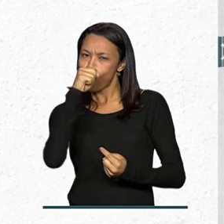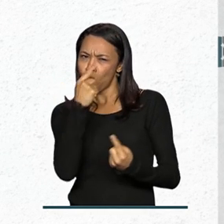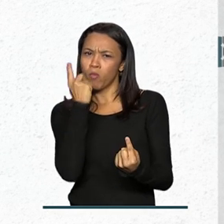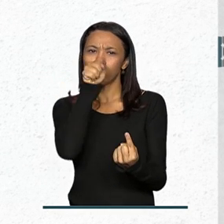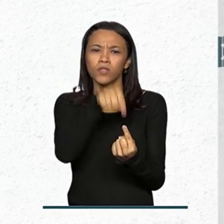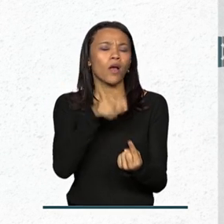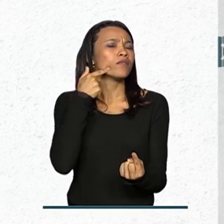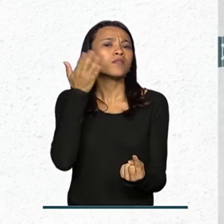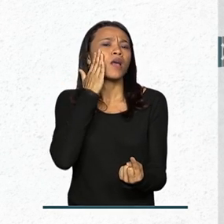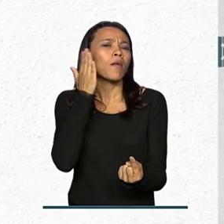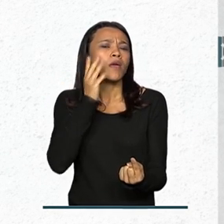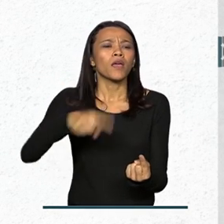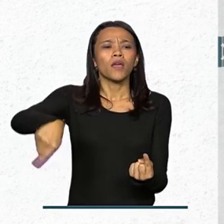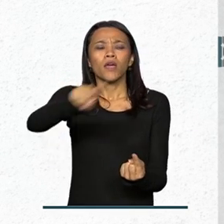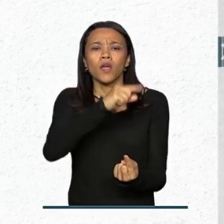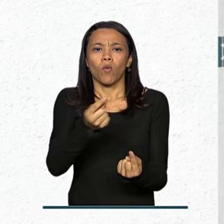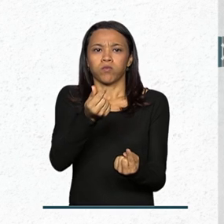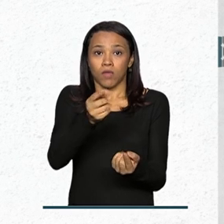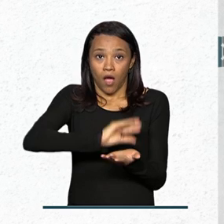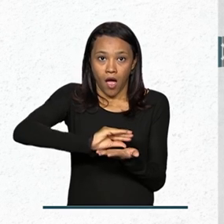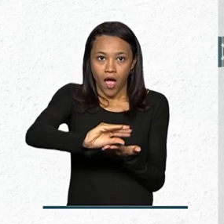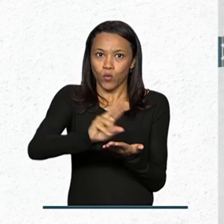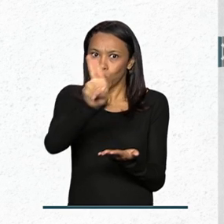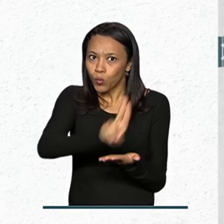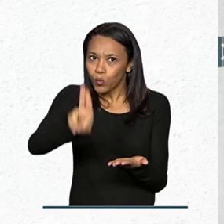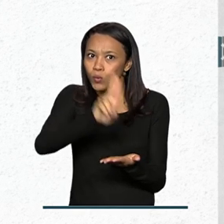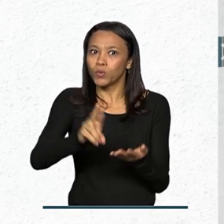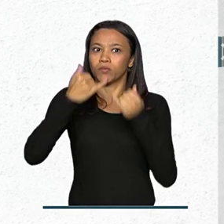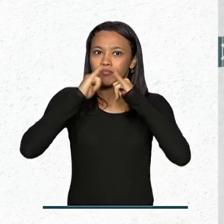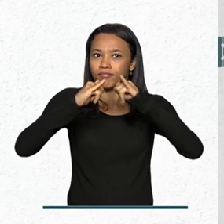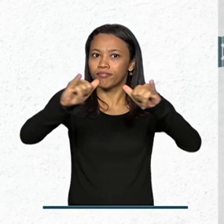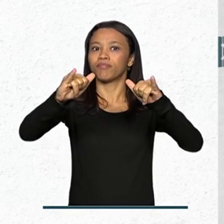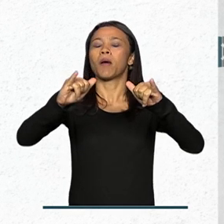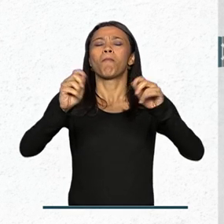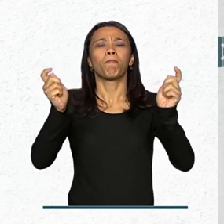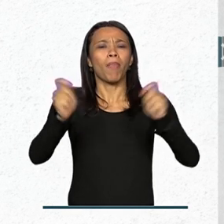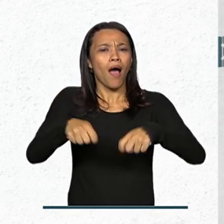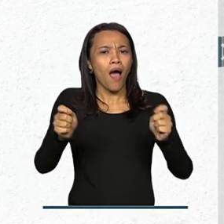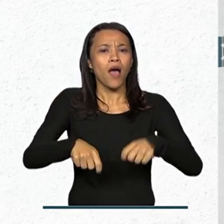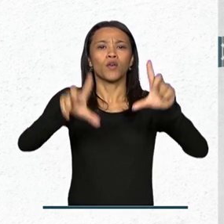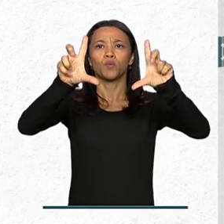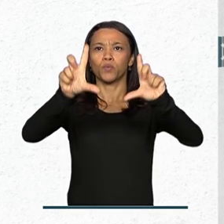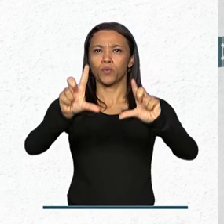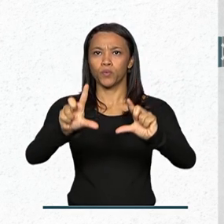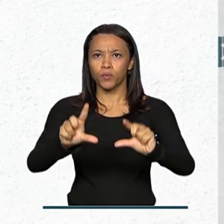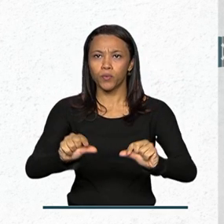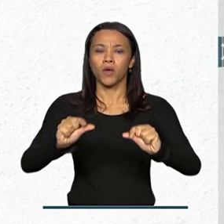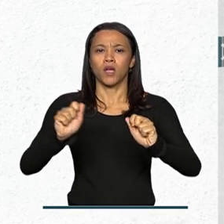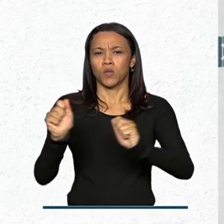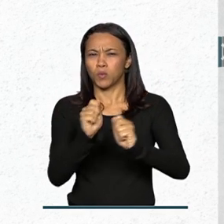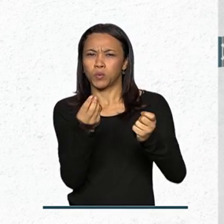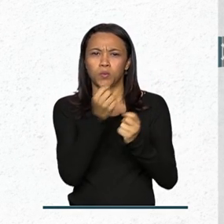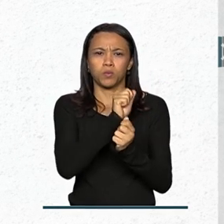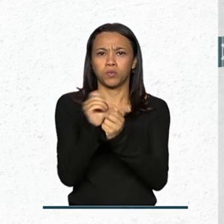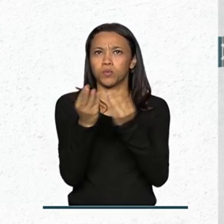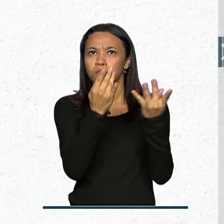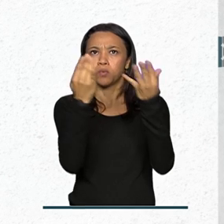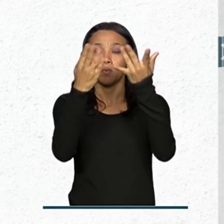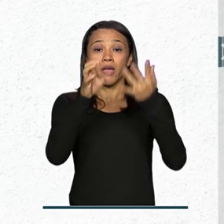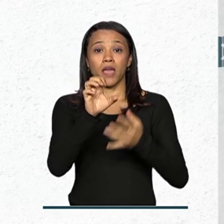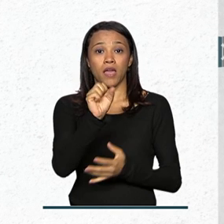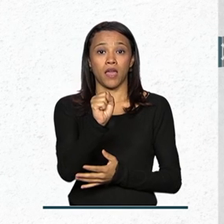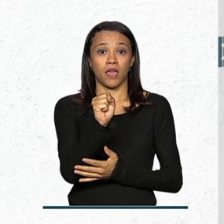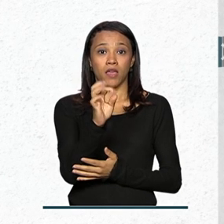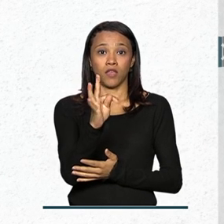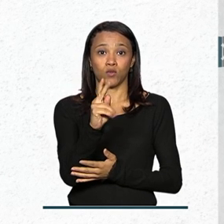objetivos é saber quanto o investimento em eficiência energética poderá ajudar na redução das emissões de gases de efeito estufa.